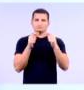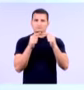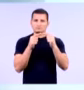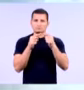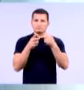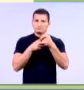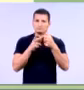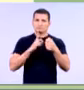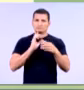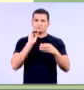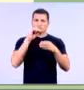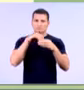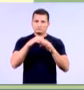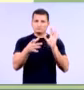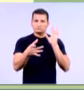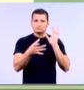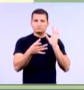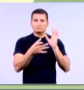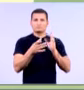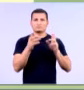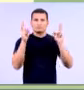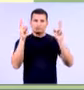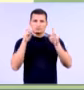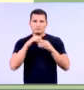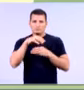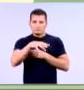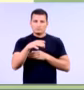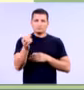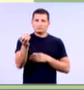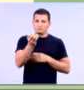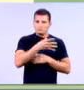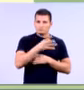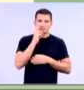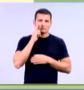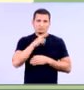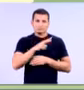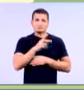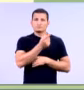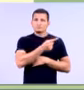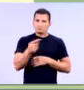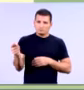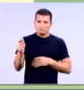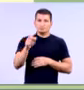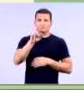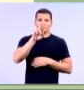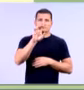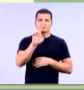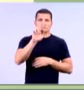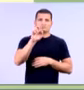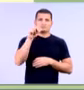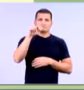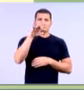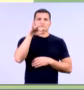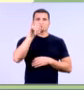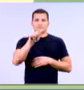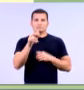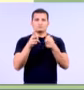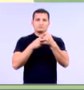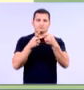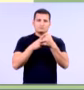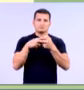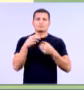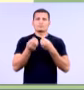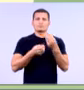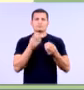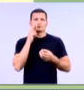está inserida nesse conteúdo novo que a gente viu essa semana, regência verbal. Quando é que nós vamos observar